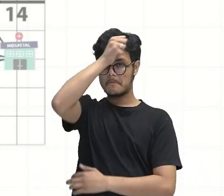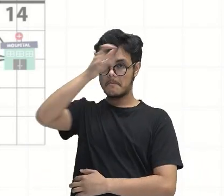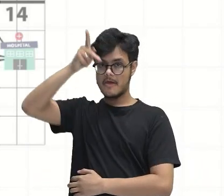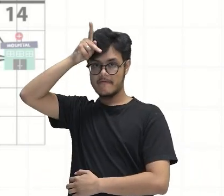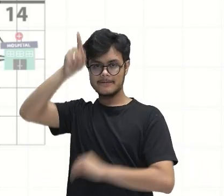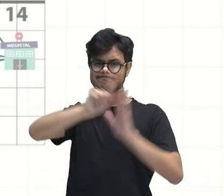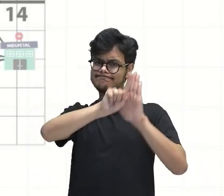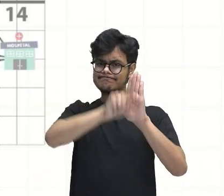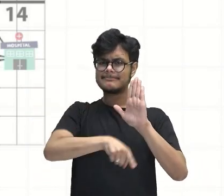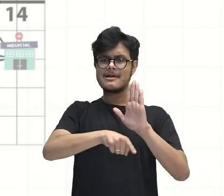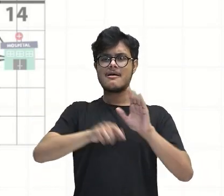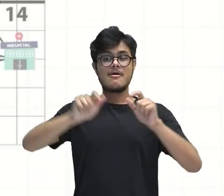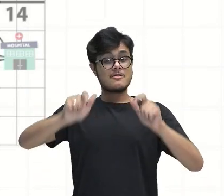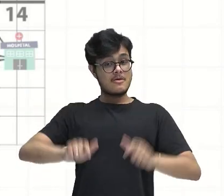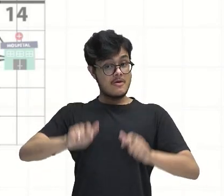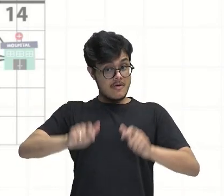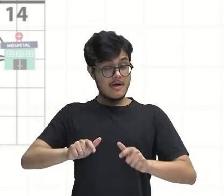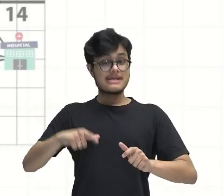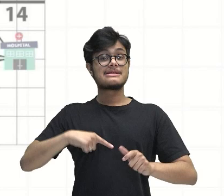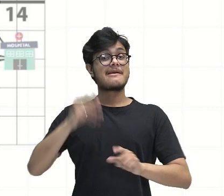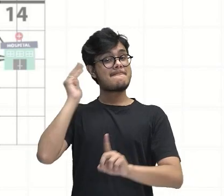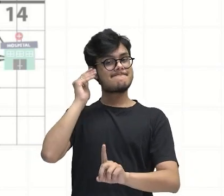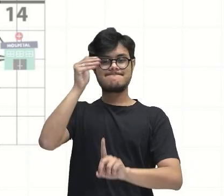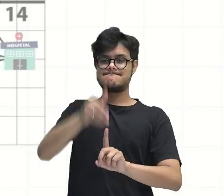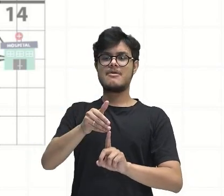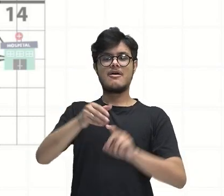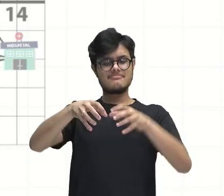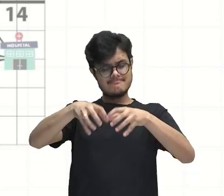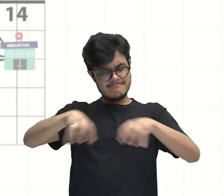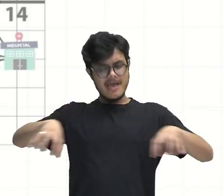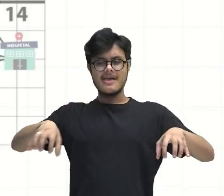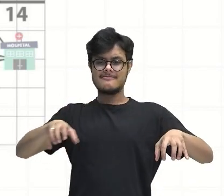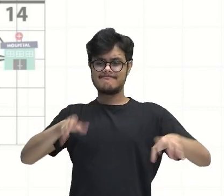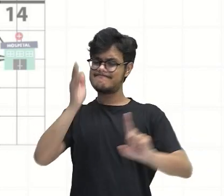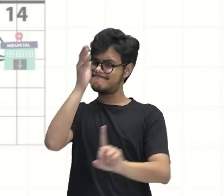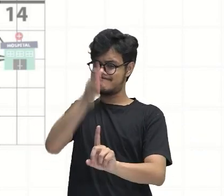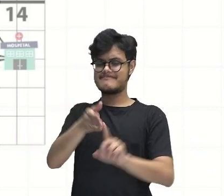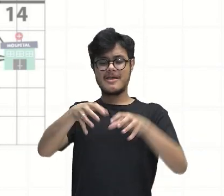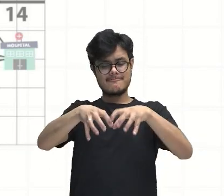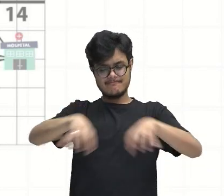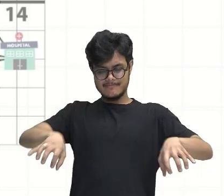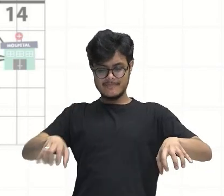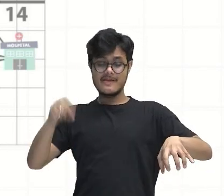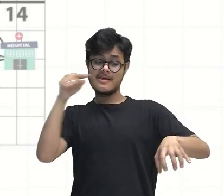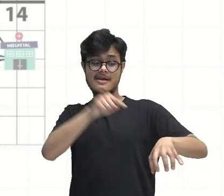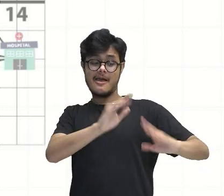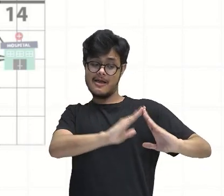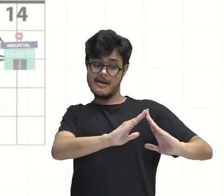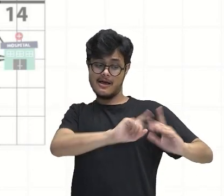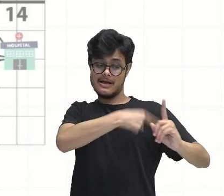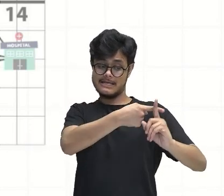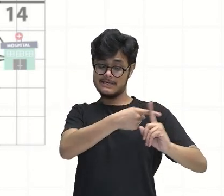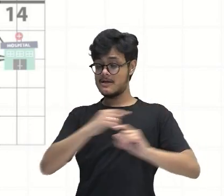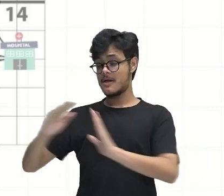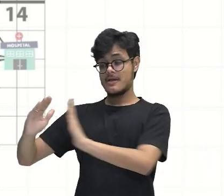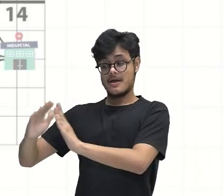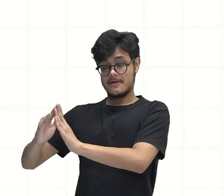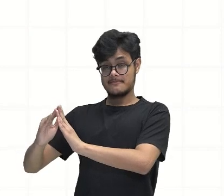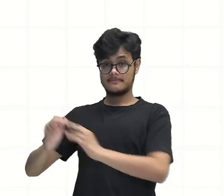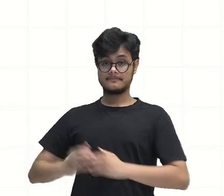coordenada deve ser exatamente no ponto médio das distâncias. Tudo bem? Então,